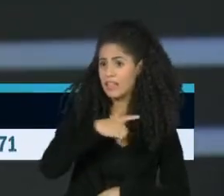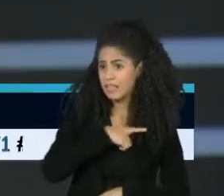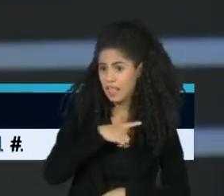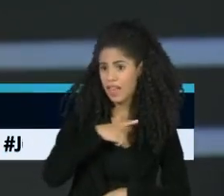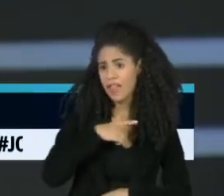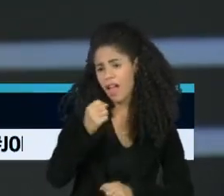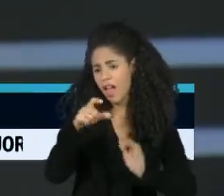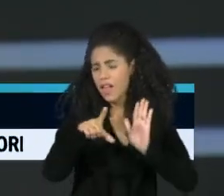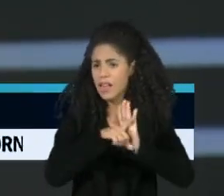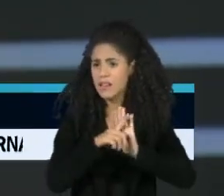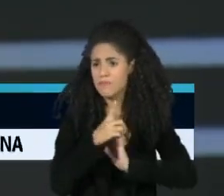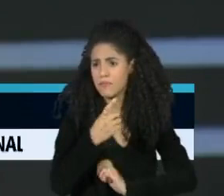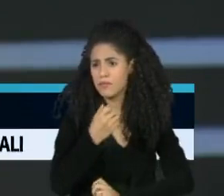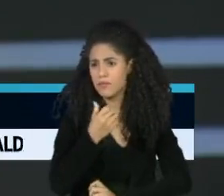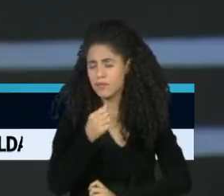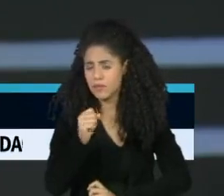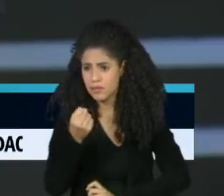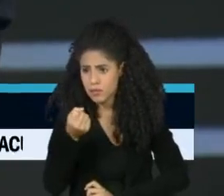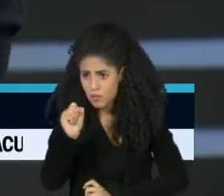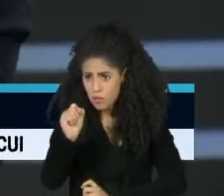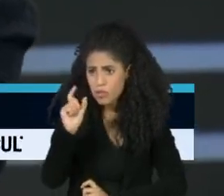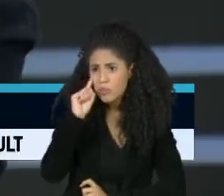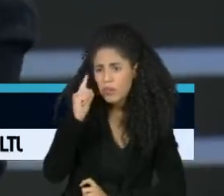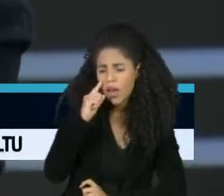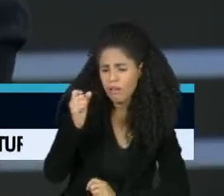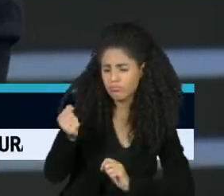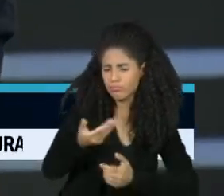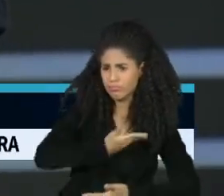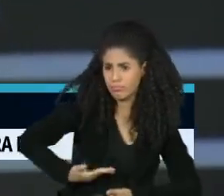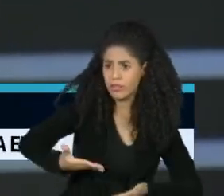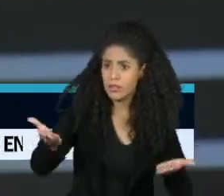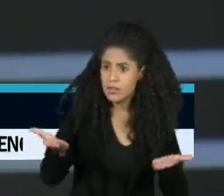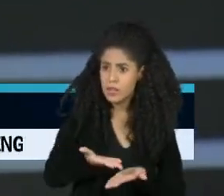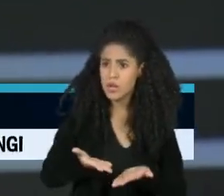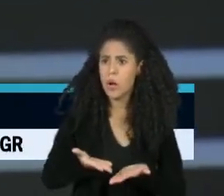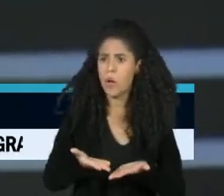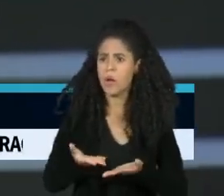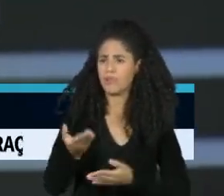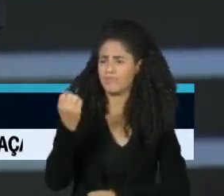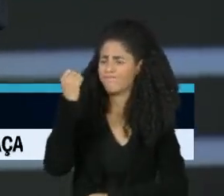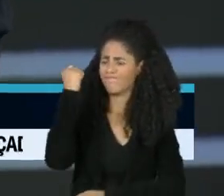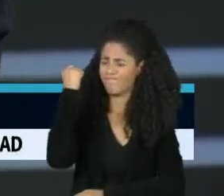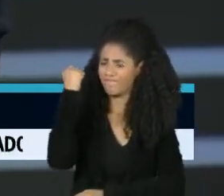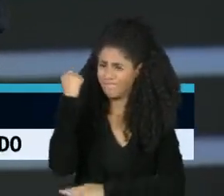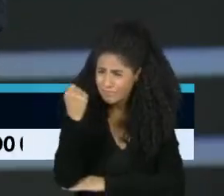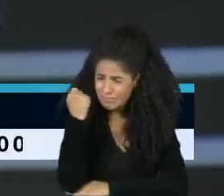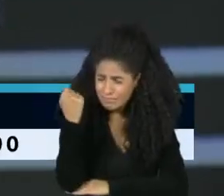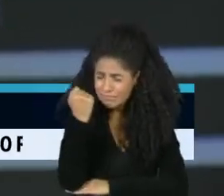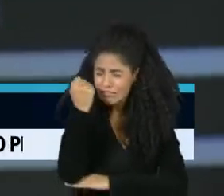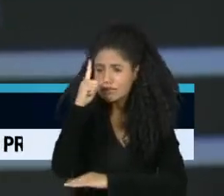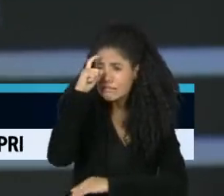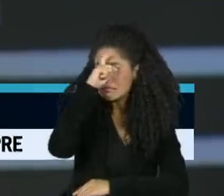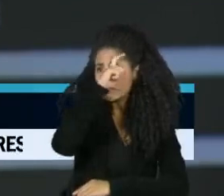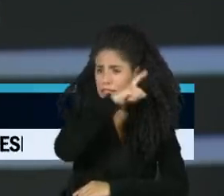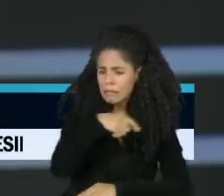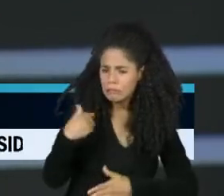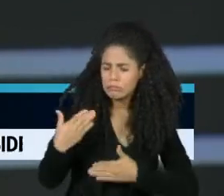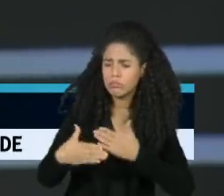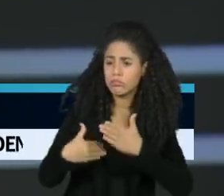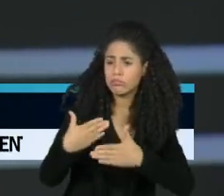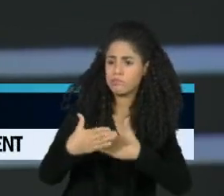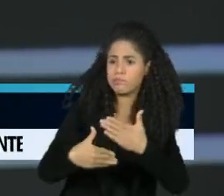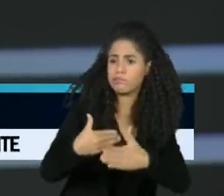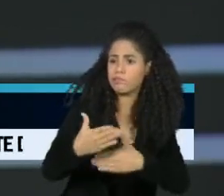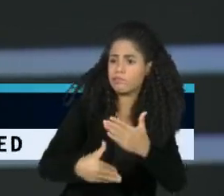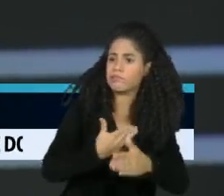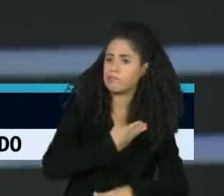condição de 88 que não são cumpridas por ele pelo atual governo não só por esse Clara e se agravou mas o problema é uma questão história ao longo da República para não